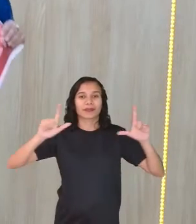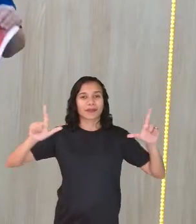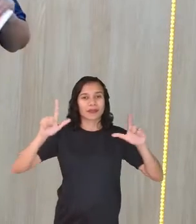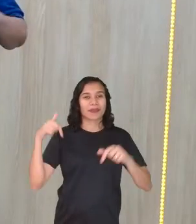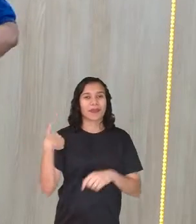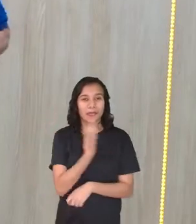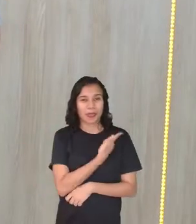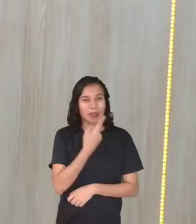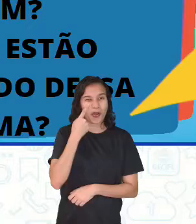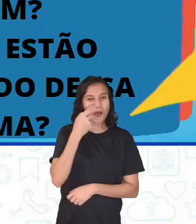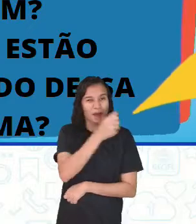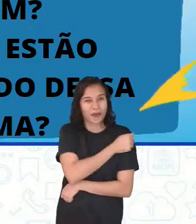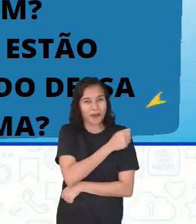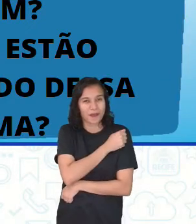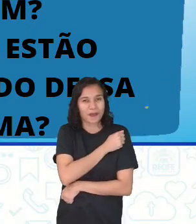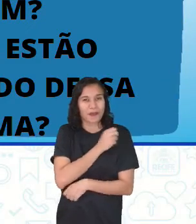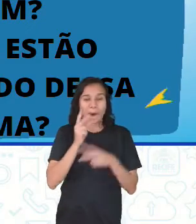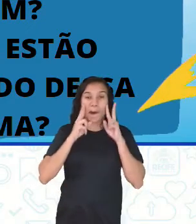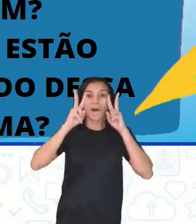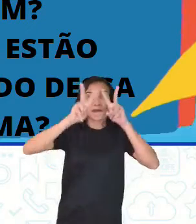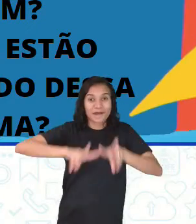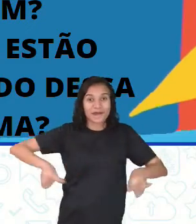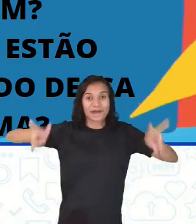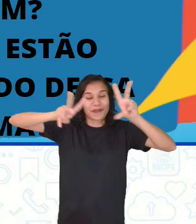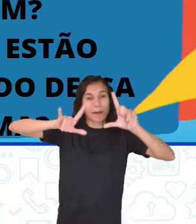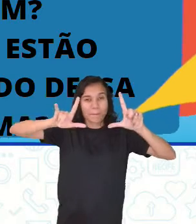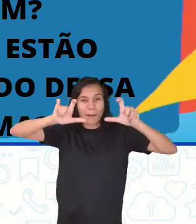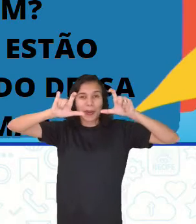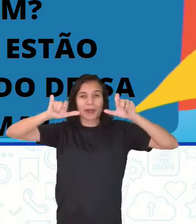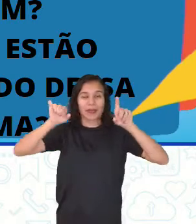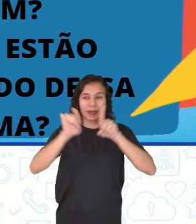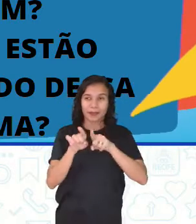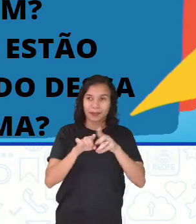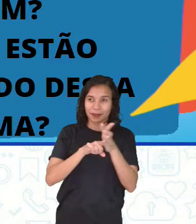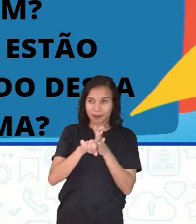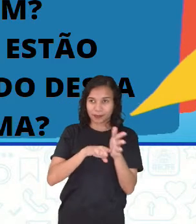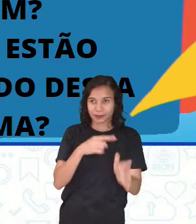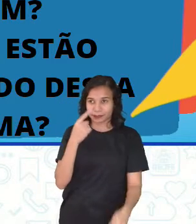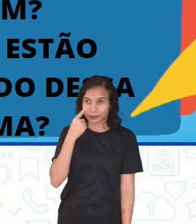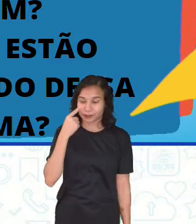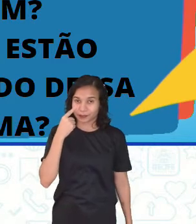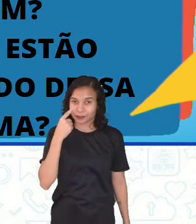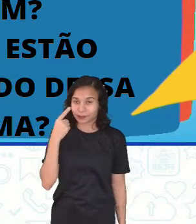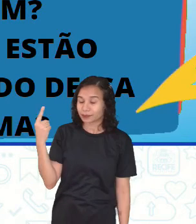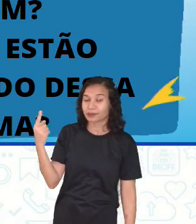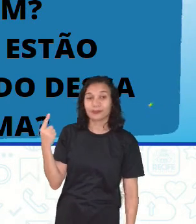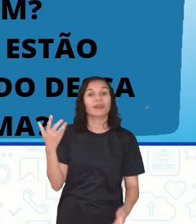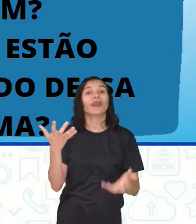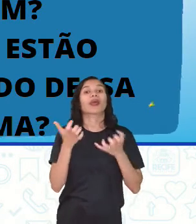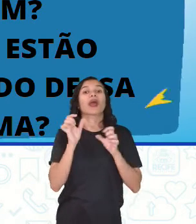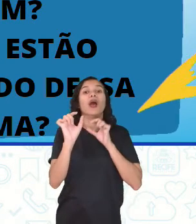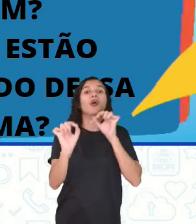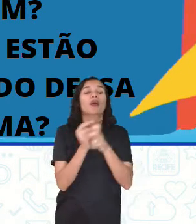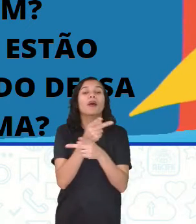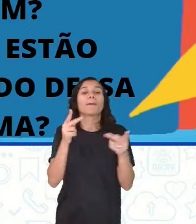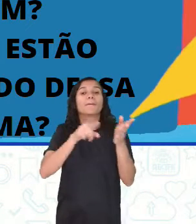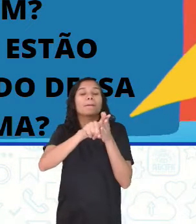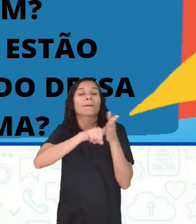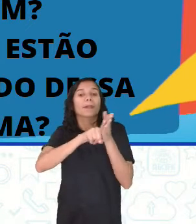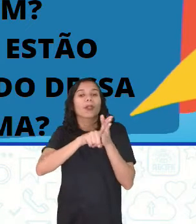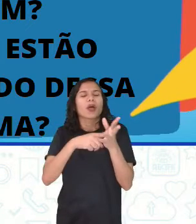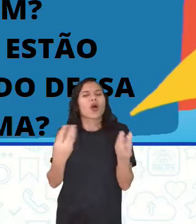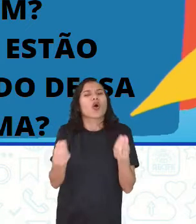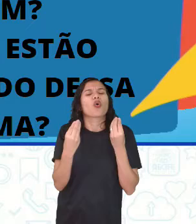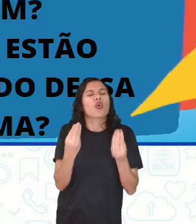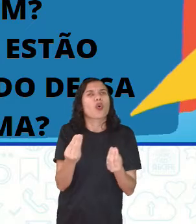Deivinho, para os alunos também darem um print nessa pesquisa. Veja, o que é que eu quero que vocês pesquisem? Como é que